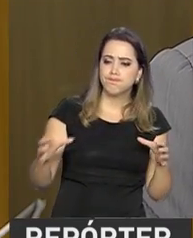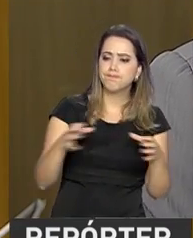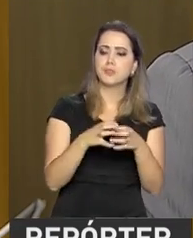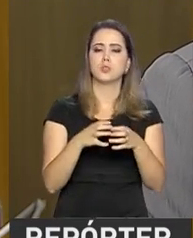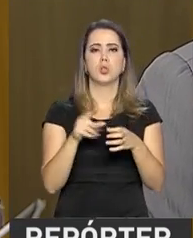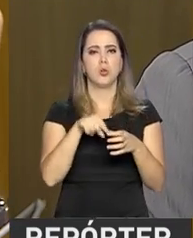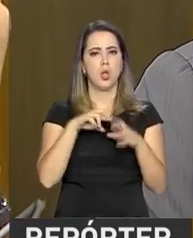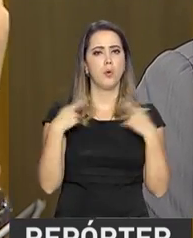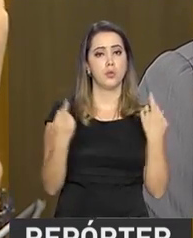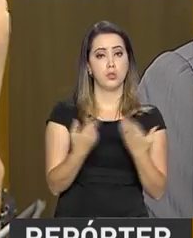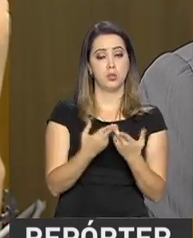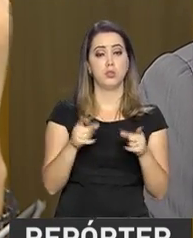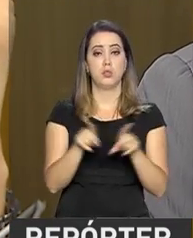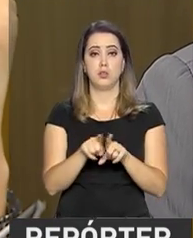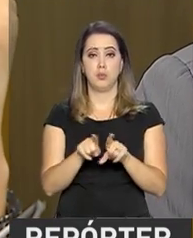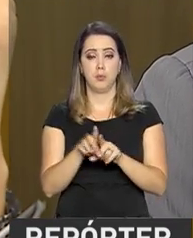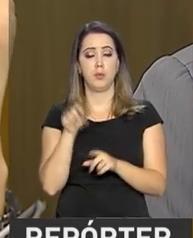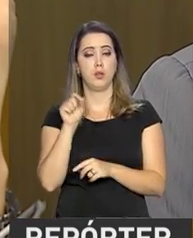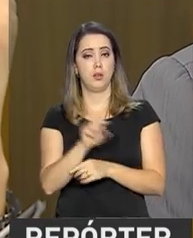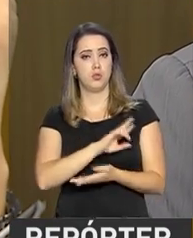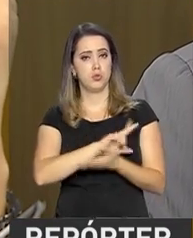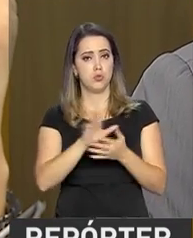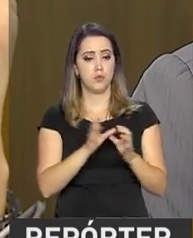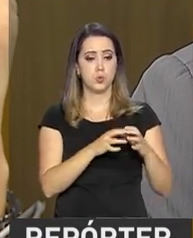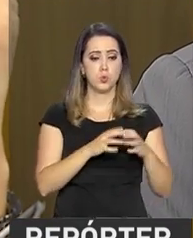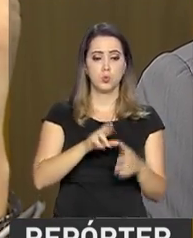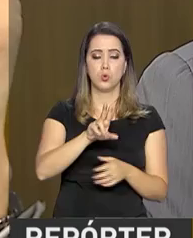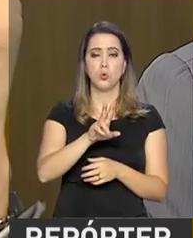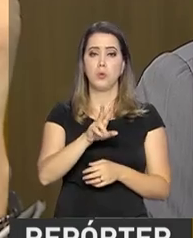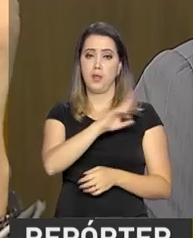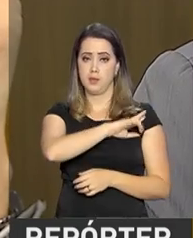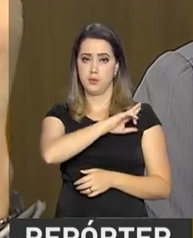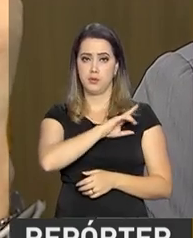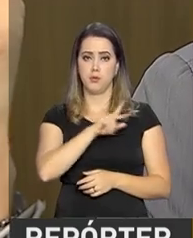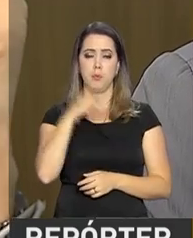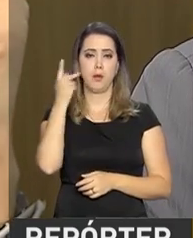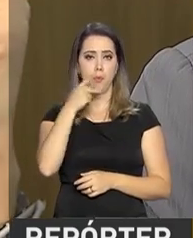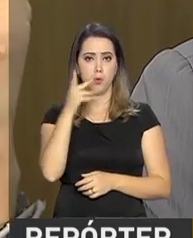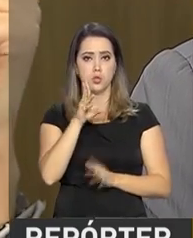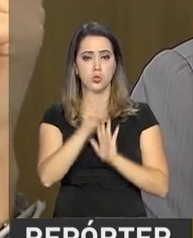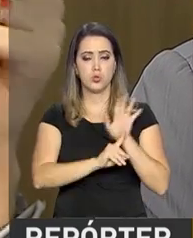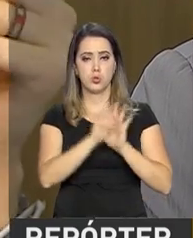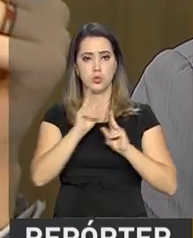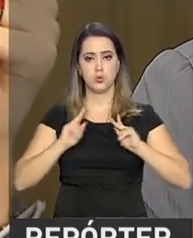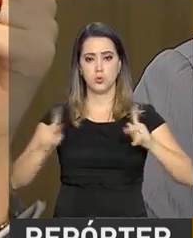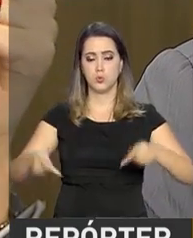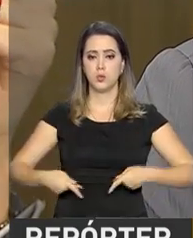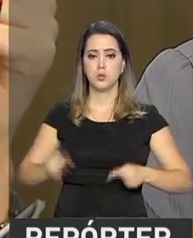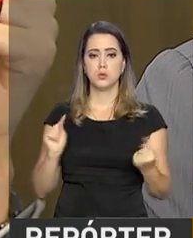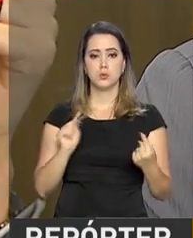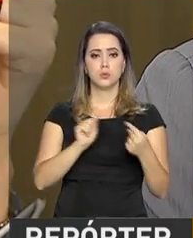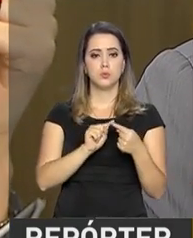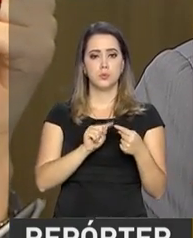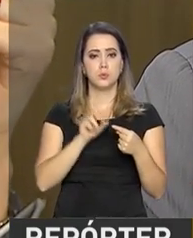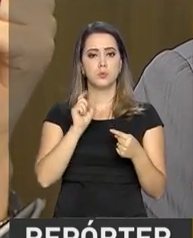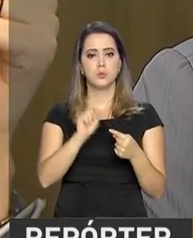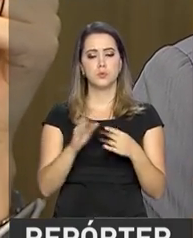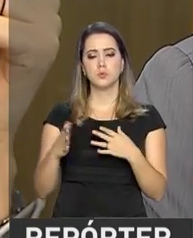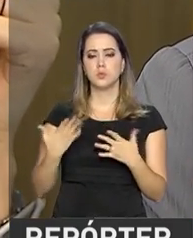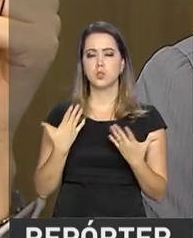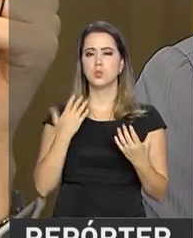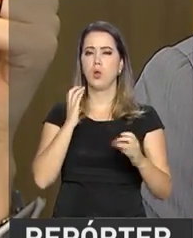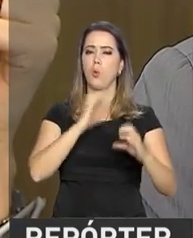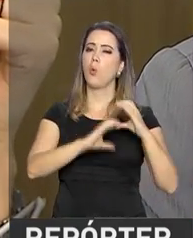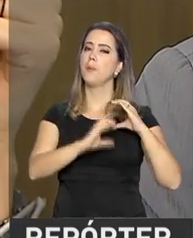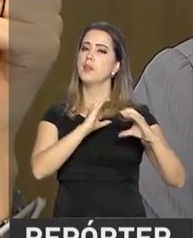e responsáveis pela política direitos humanos que estará também auxiliando e o intuito é realmente um canal